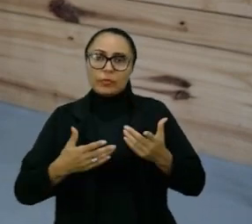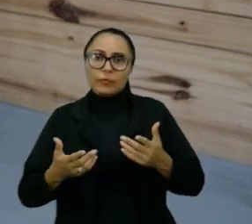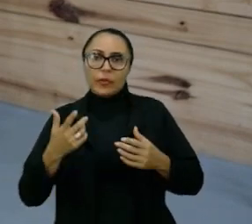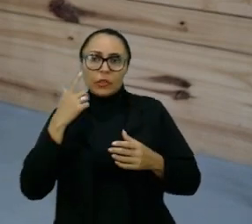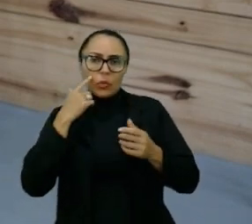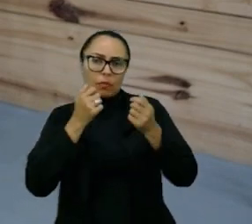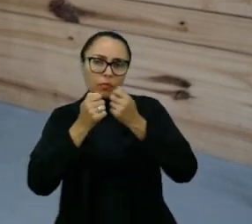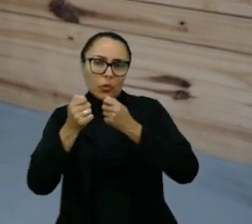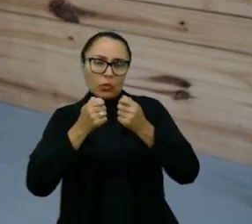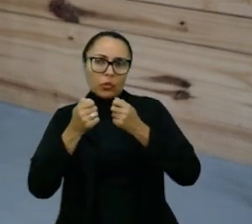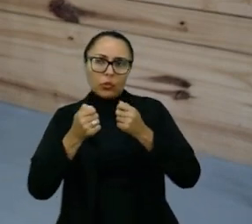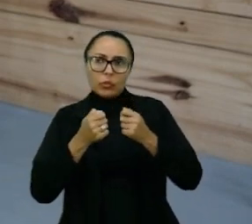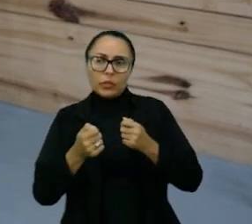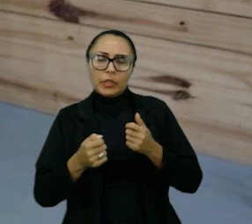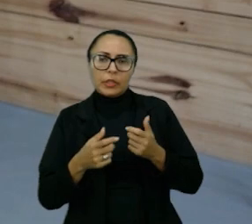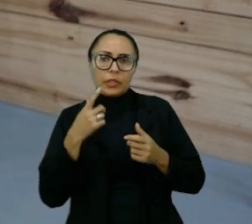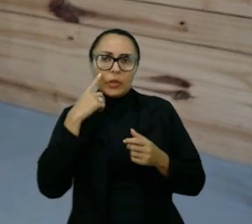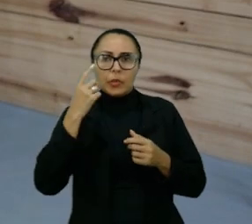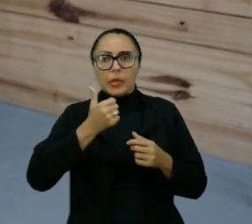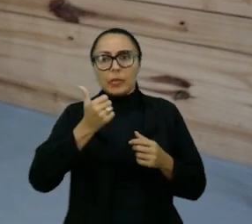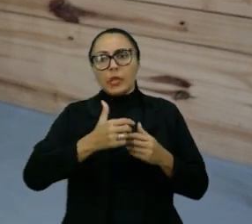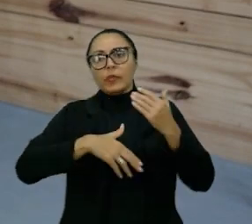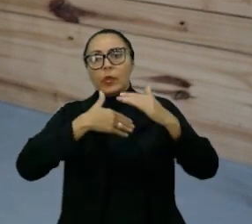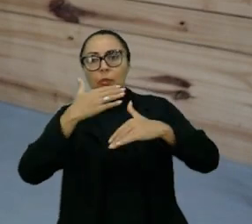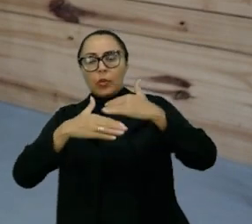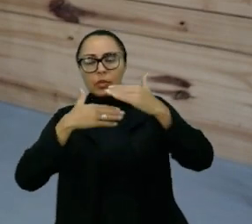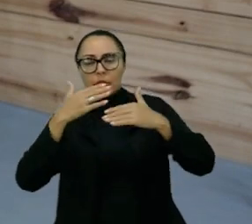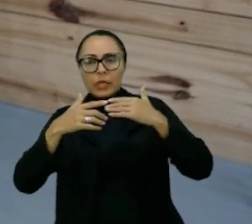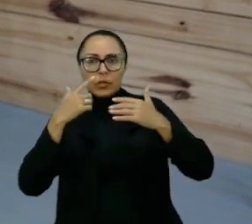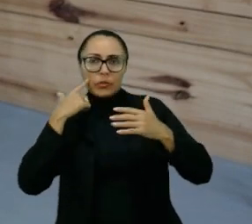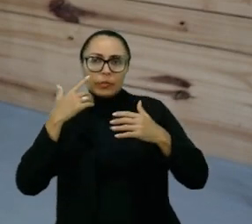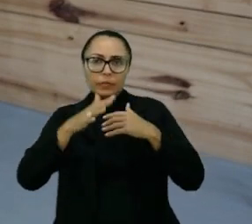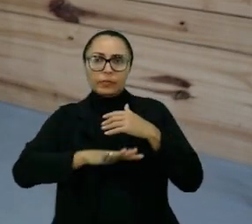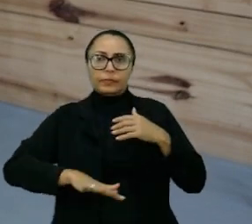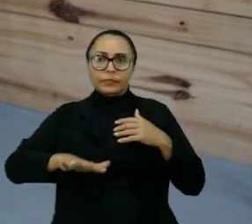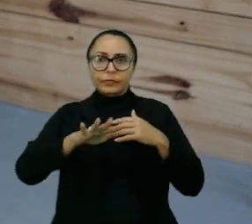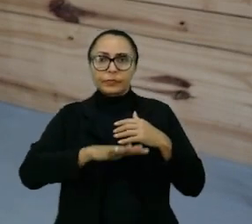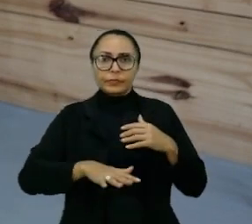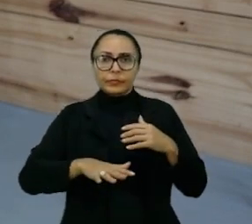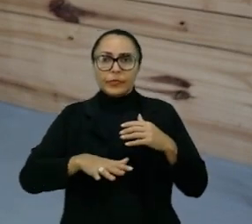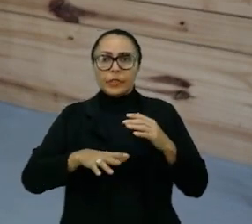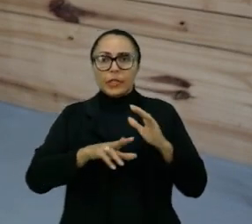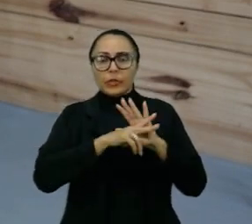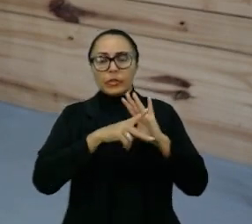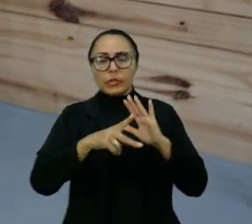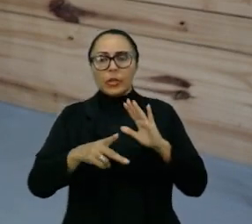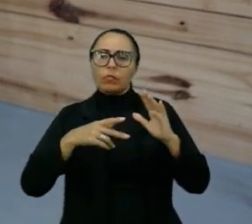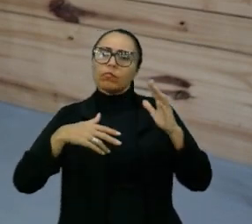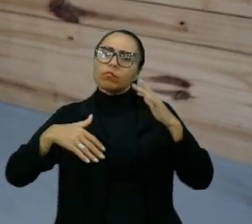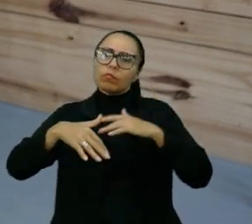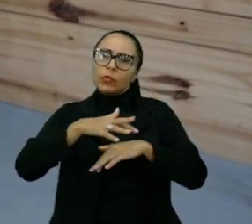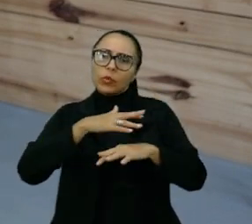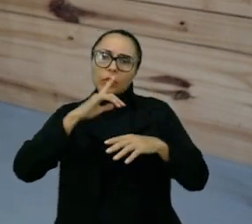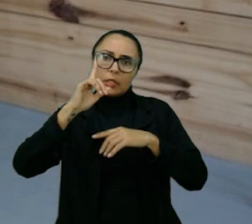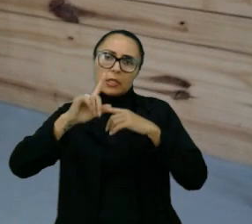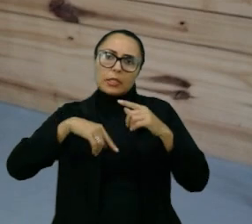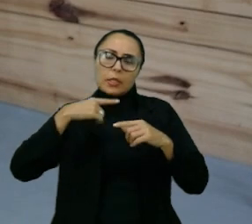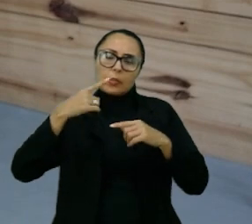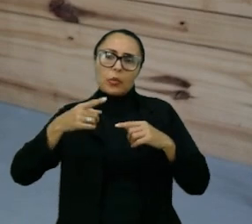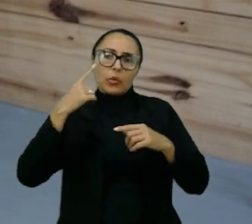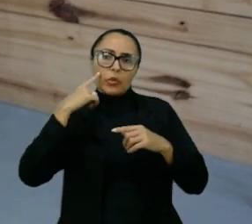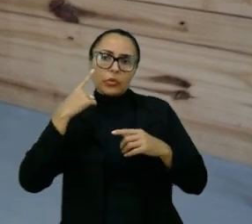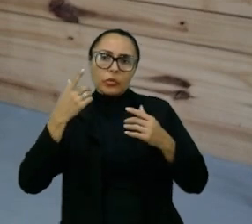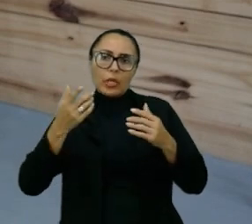controles. Isso. Porque primeiro veio o processo operacional Isso. ali pelo seu fluxo, Uhum. Depois o de